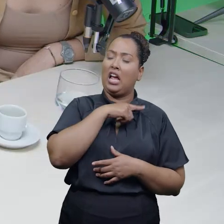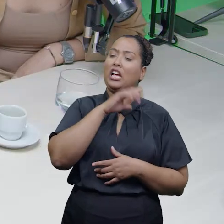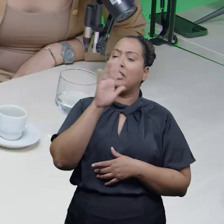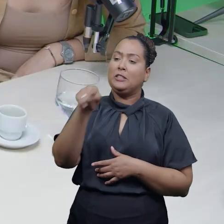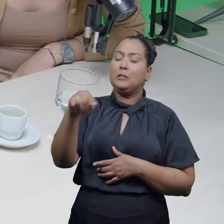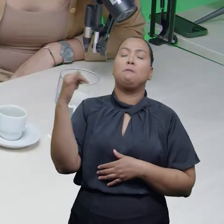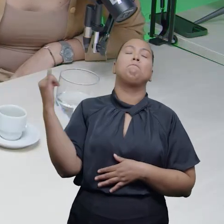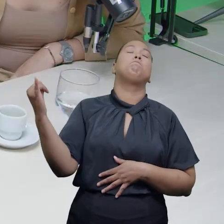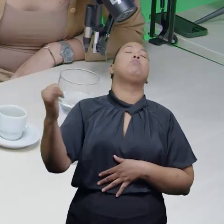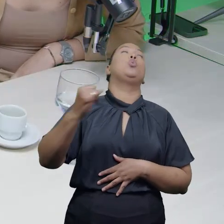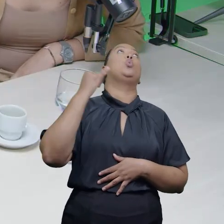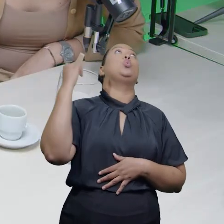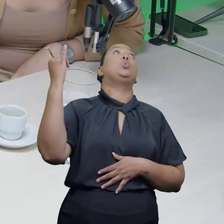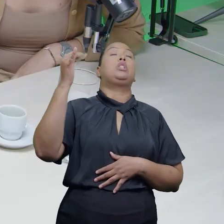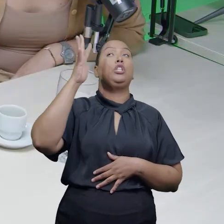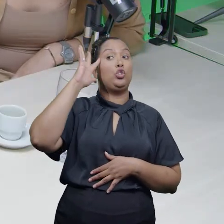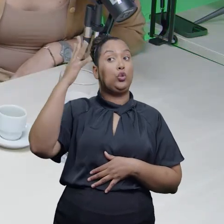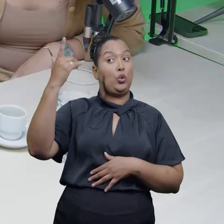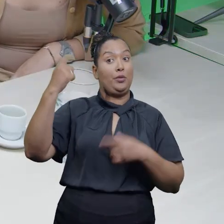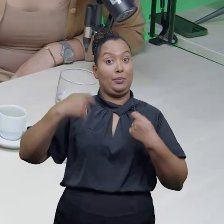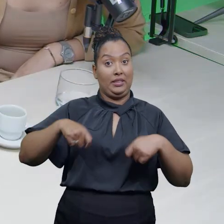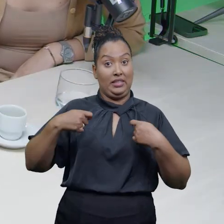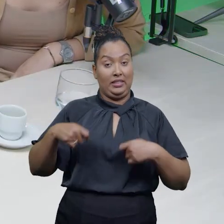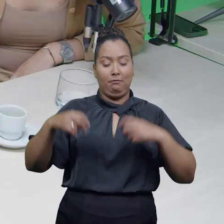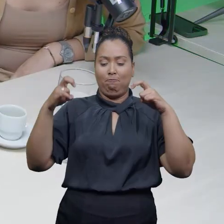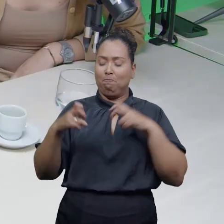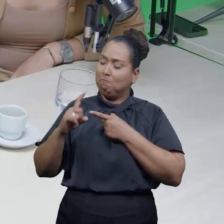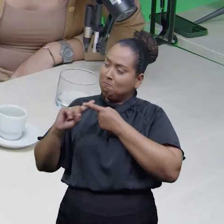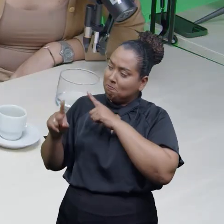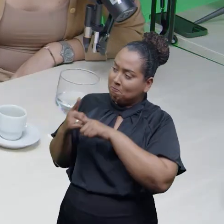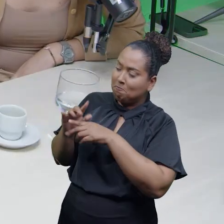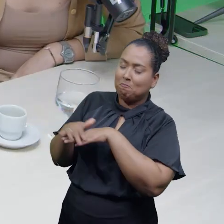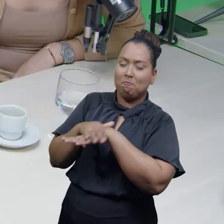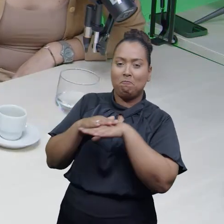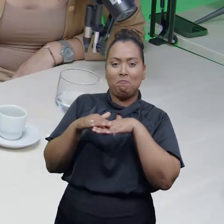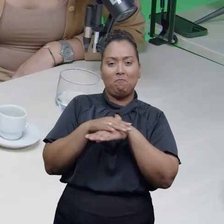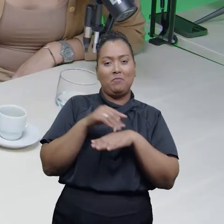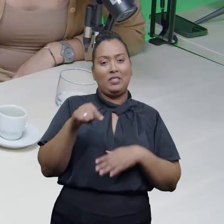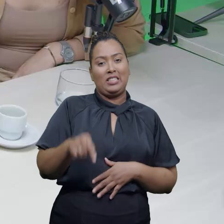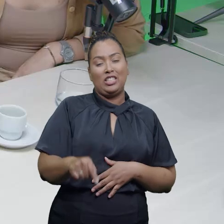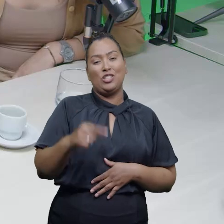que ele é relevante e de que ele precisa ser resolvido, né? Então, acho que isso já é